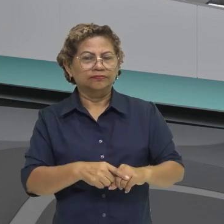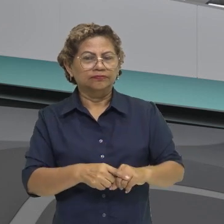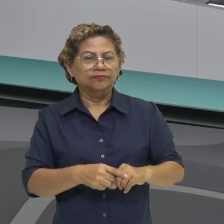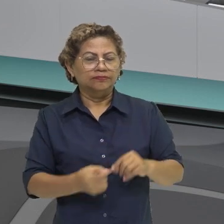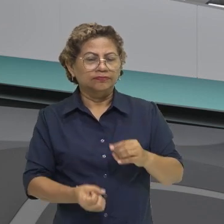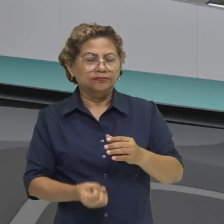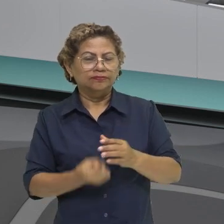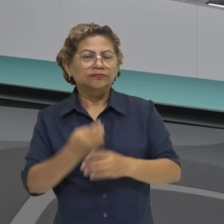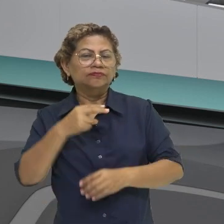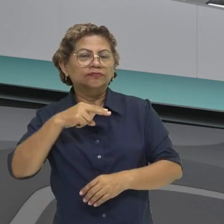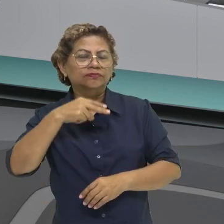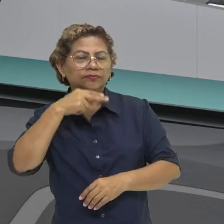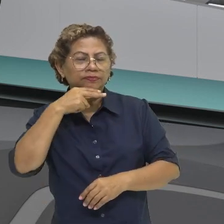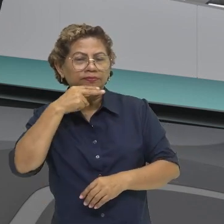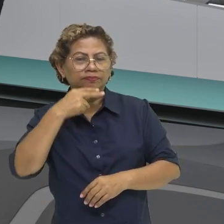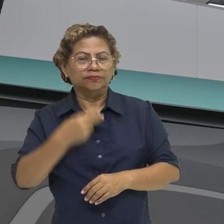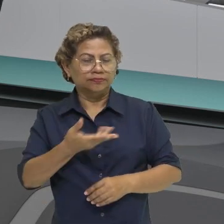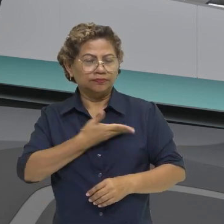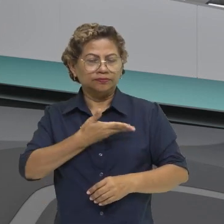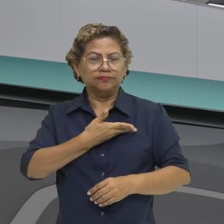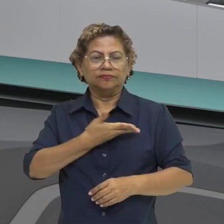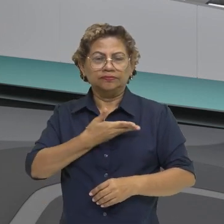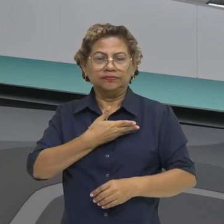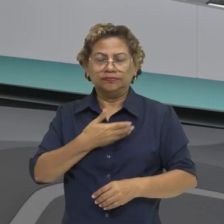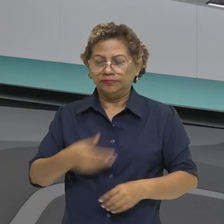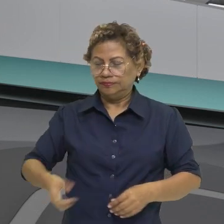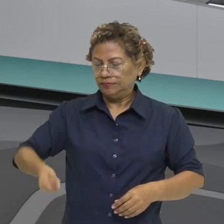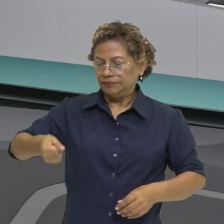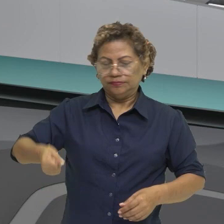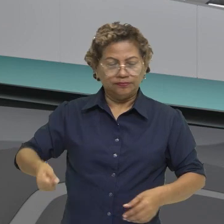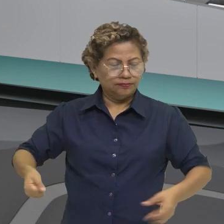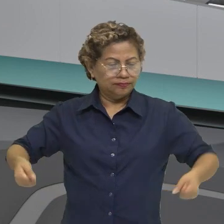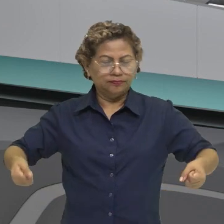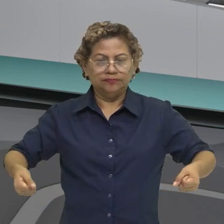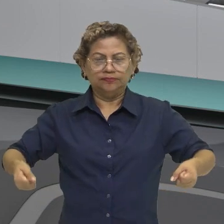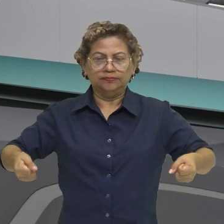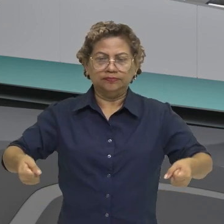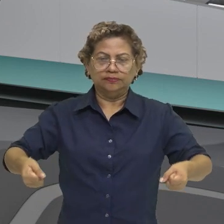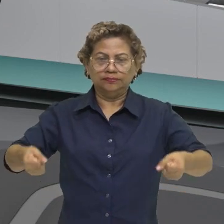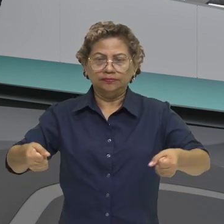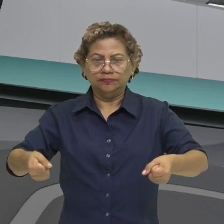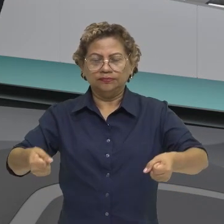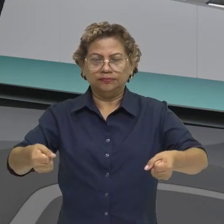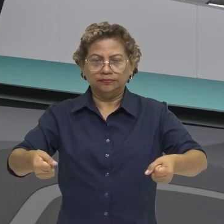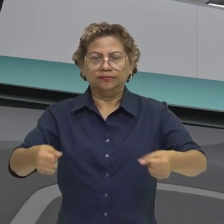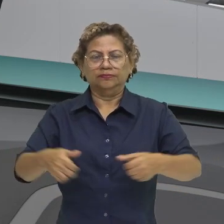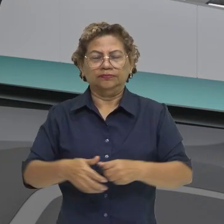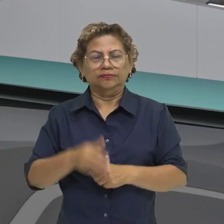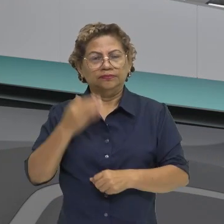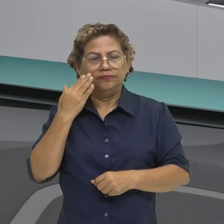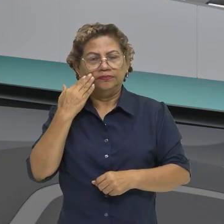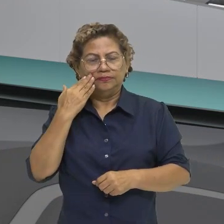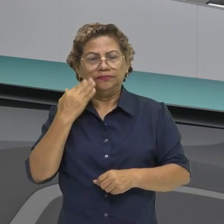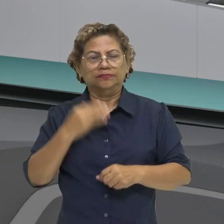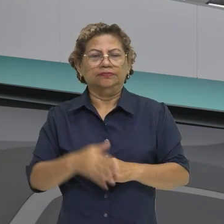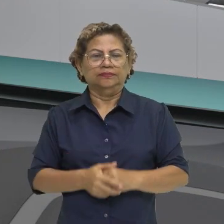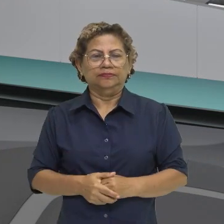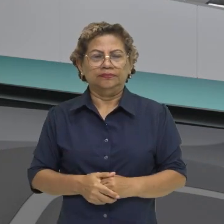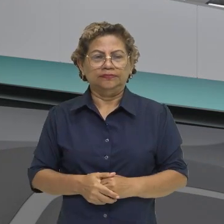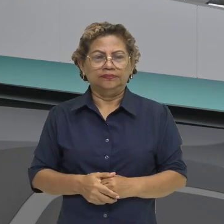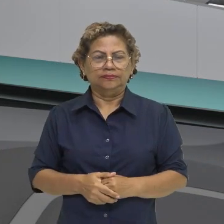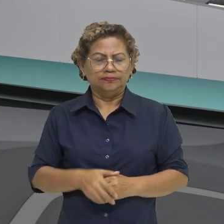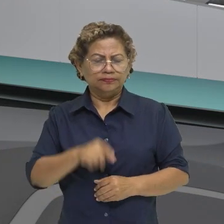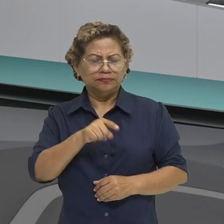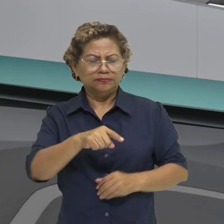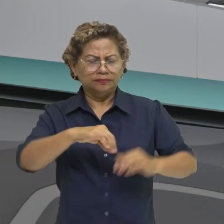amigos que estão acompanhando o morto vão dizer, né? Que estão levando o morto, quero dizer, para a sua cova. Vamos lá? Essa cova em